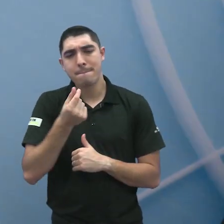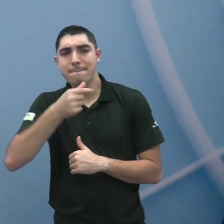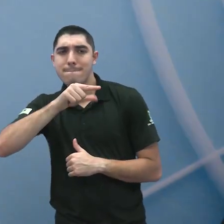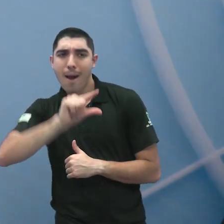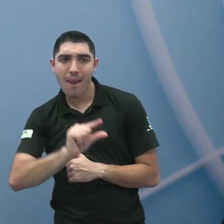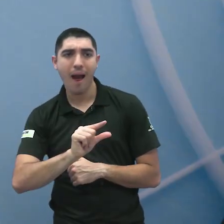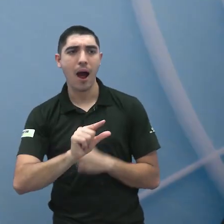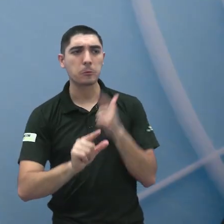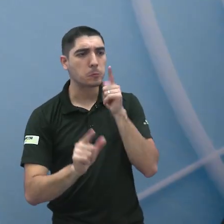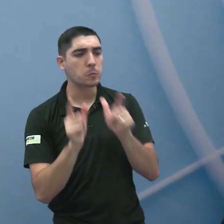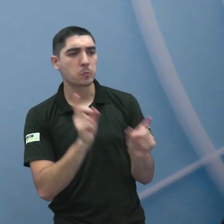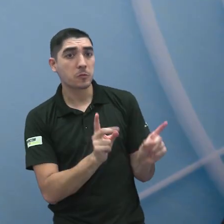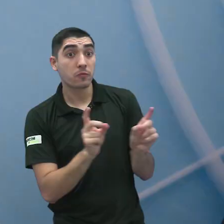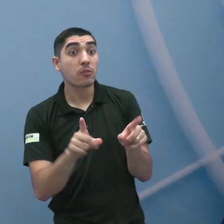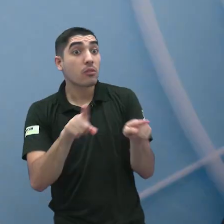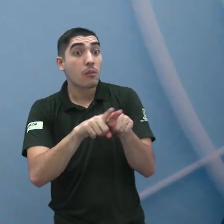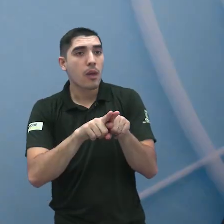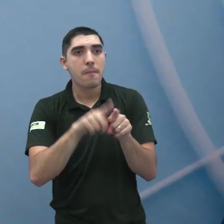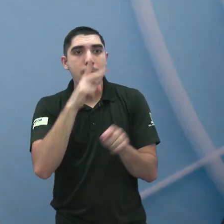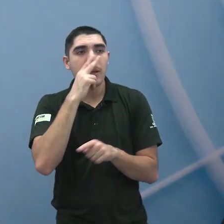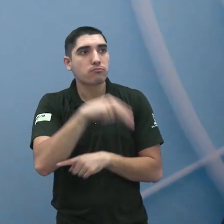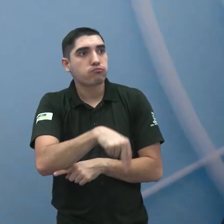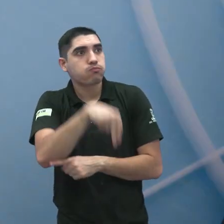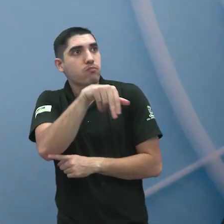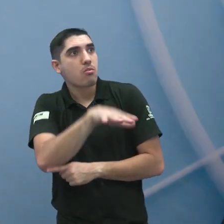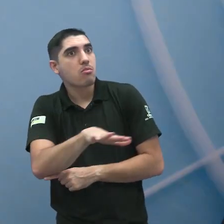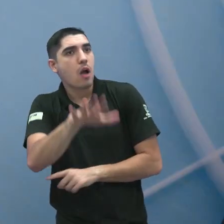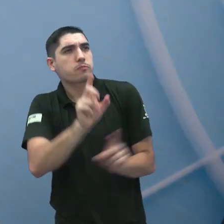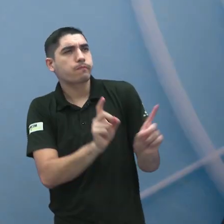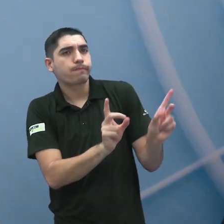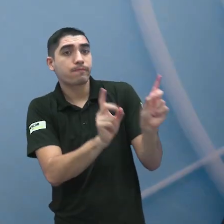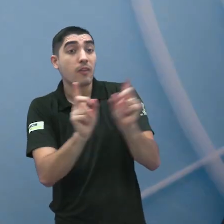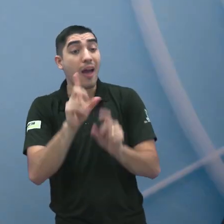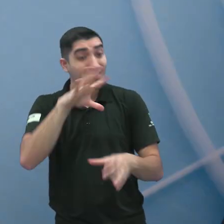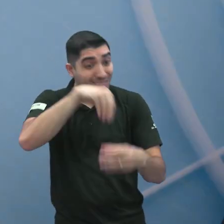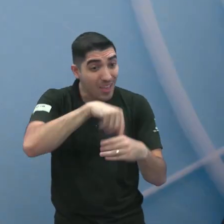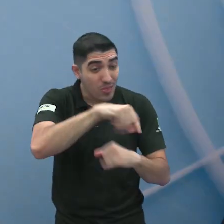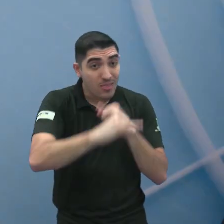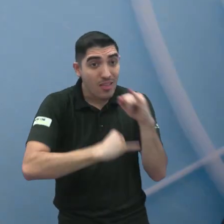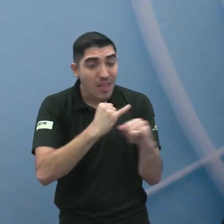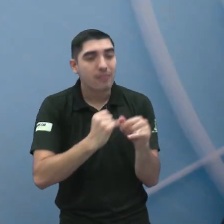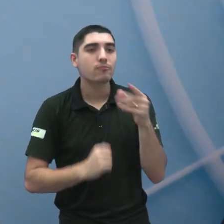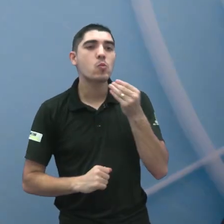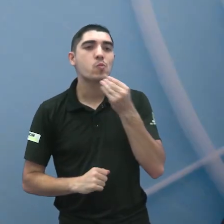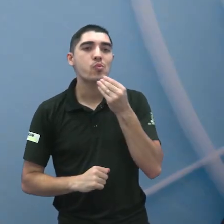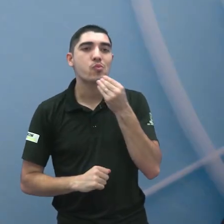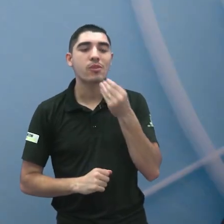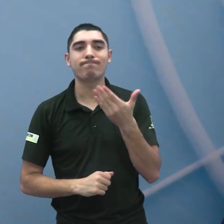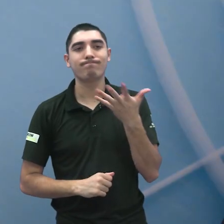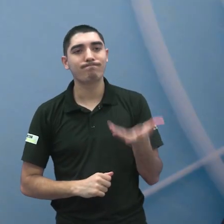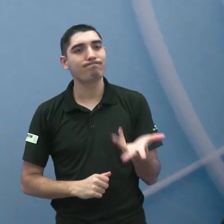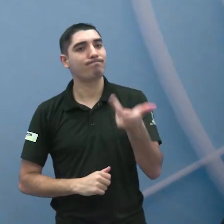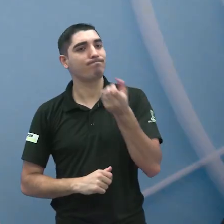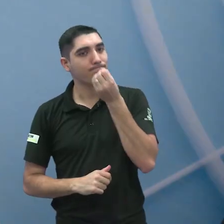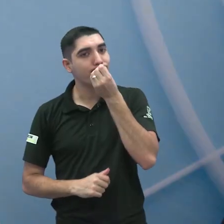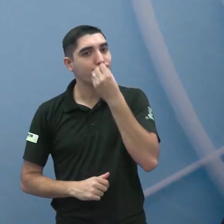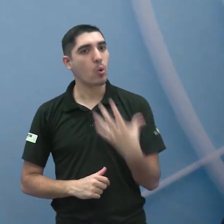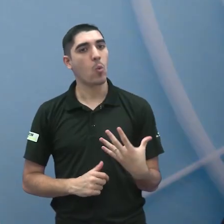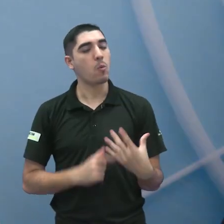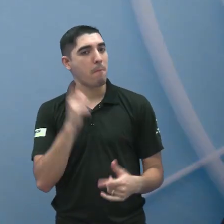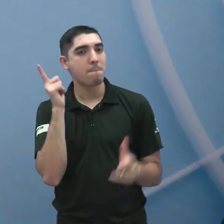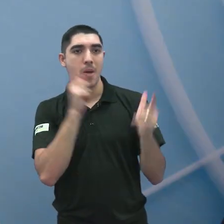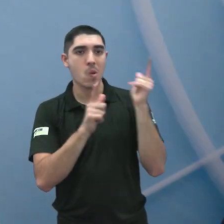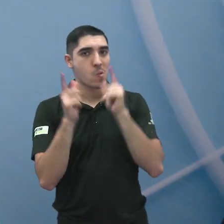baixos e alcance nacional, vender pela internet virou uma oportunidade real para quem quer começar o próprio